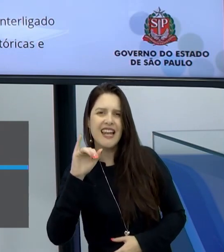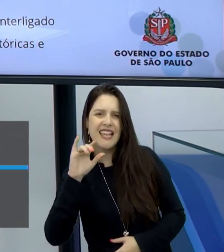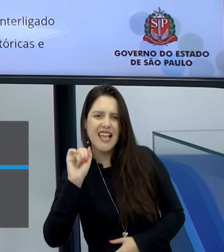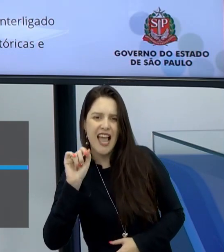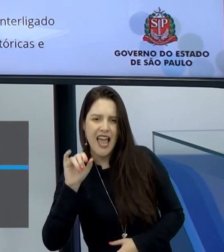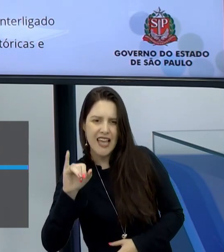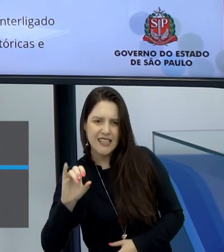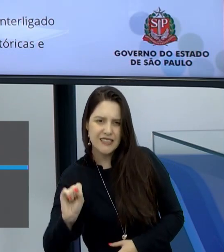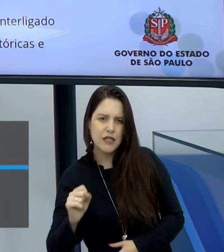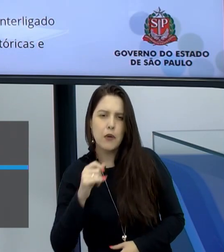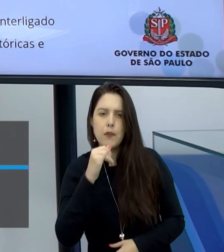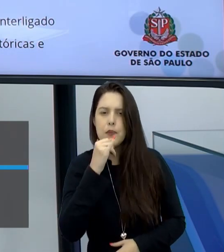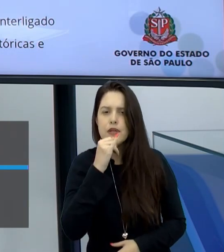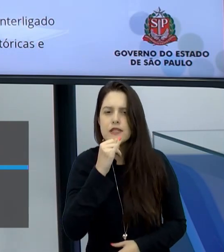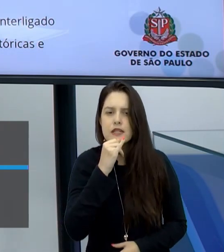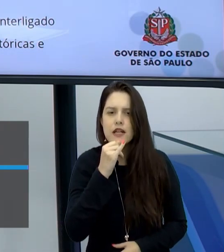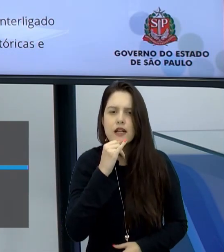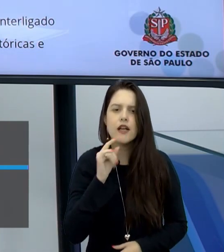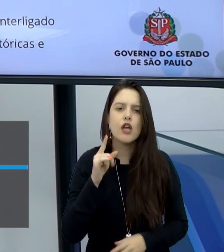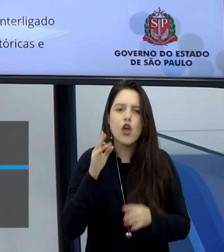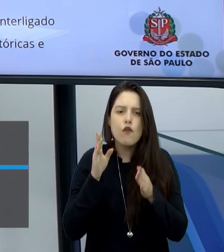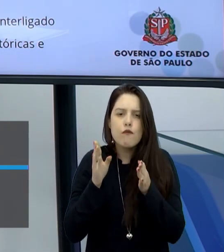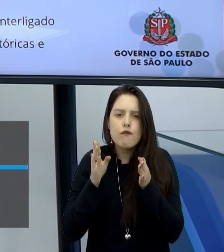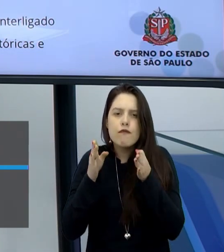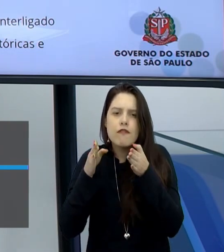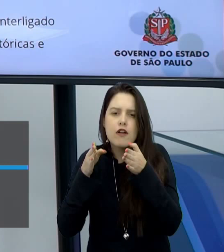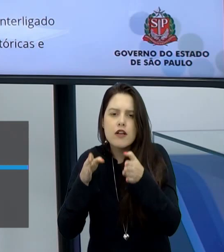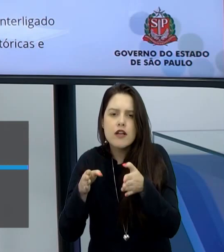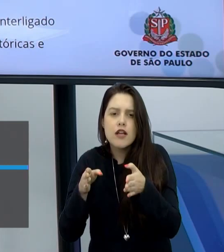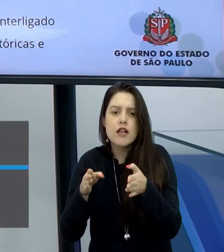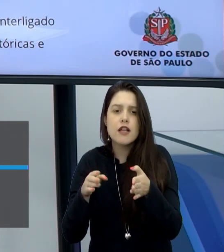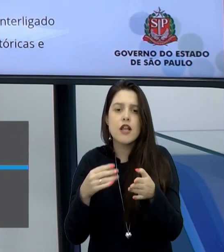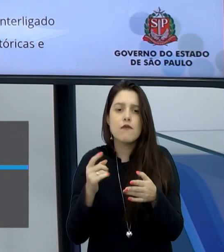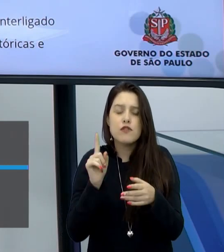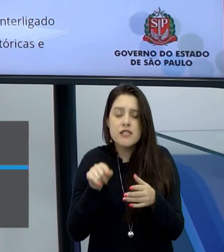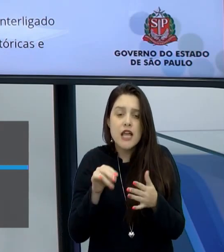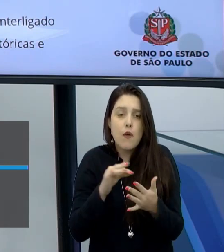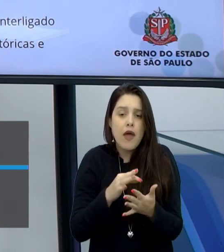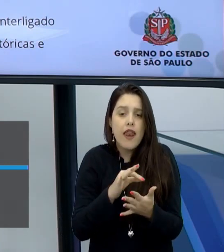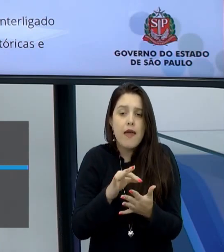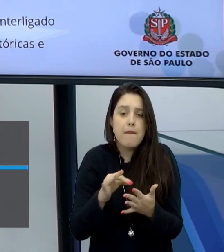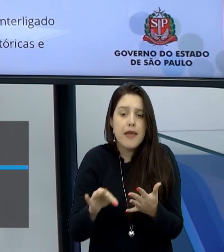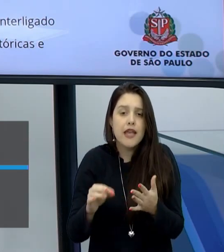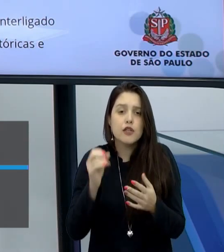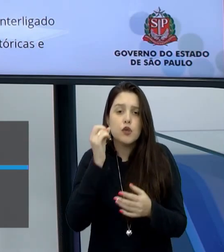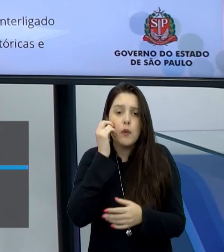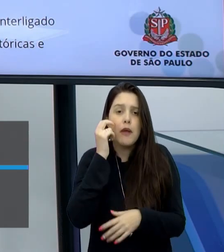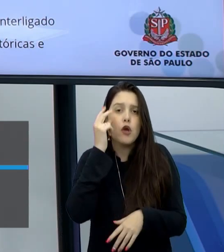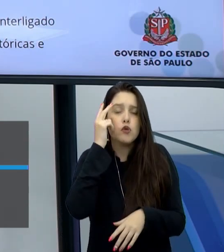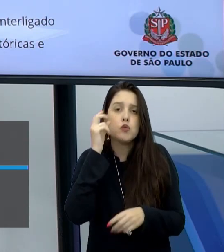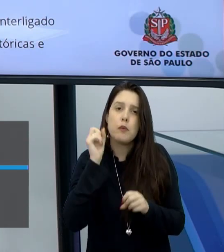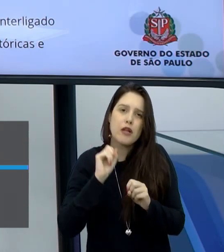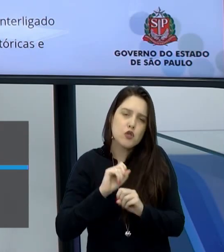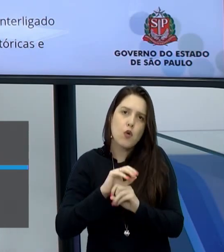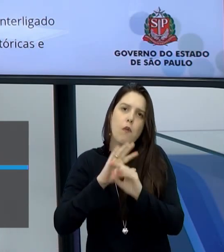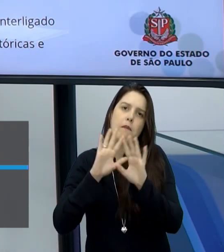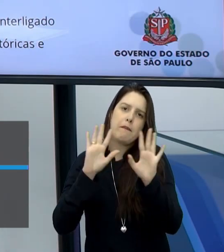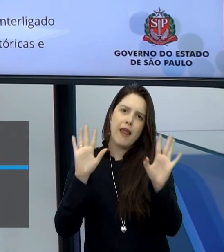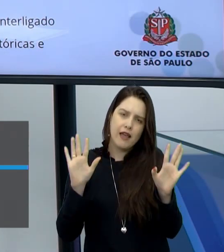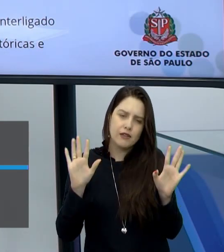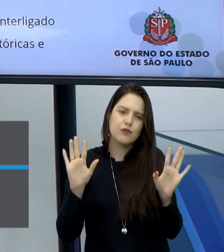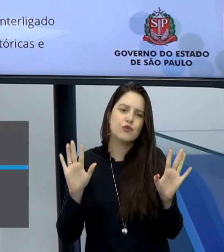olha, por exemplo, se você vê um cocar, você sabe que é um elemento de uma cultura muito mais complexa, né? Que são das